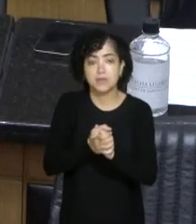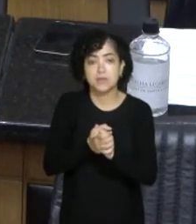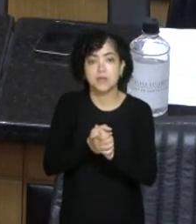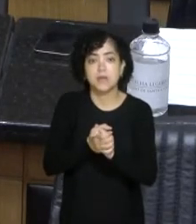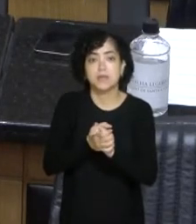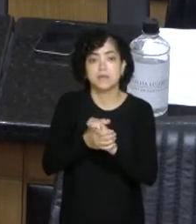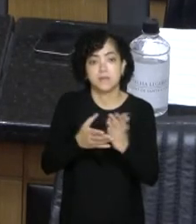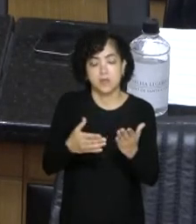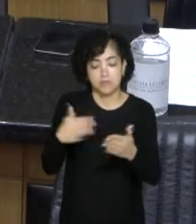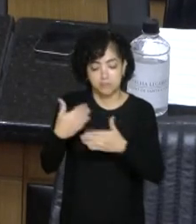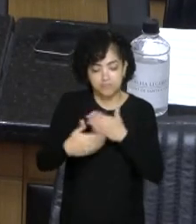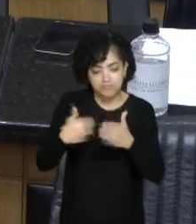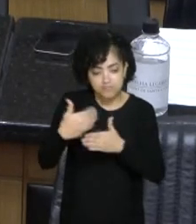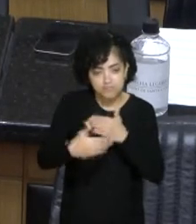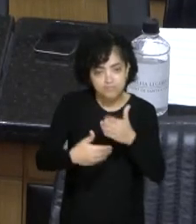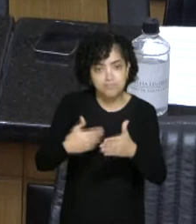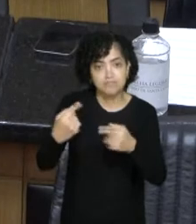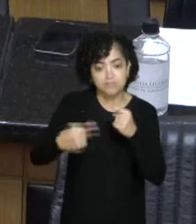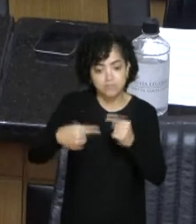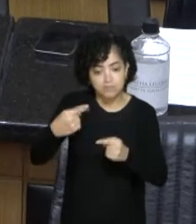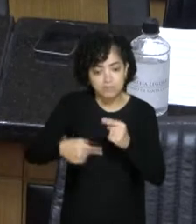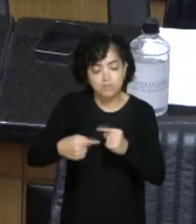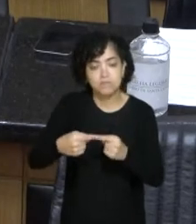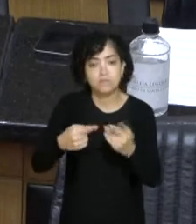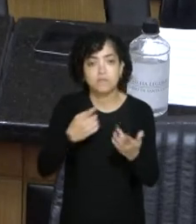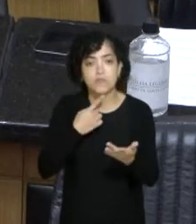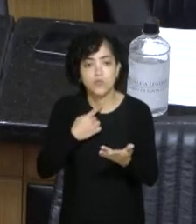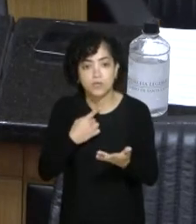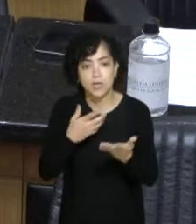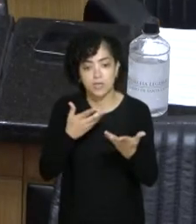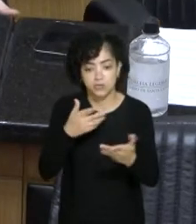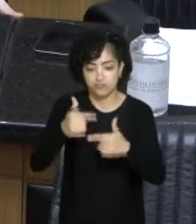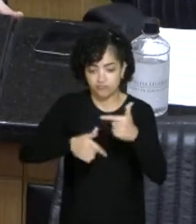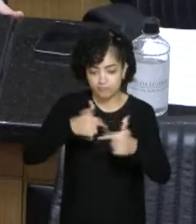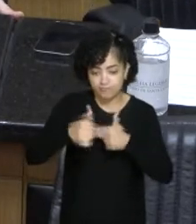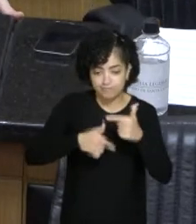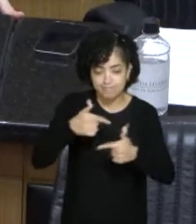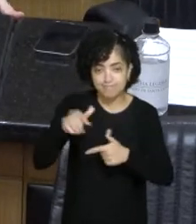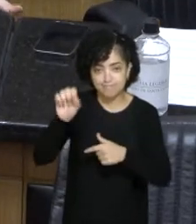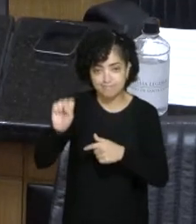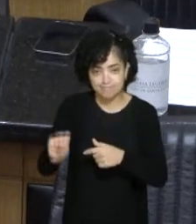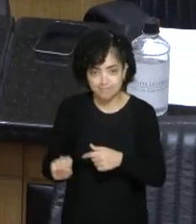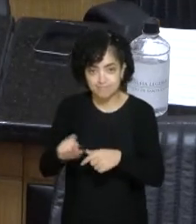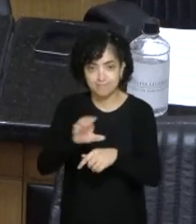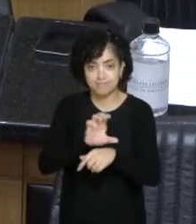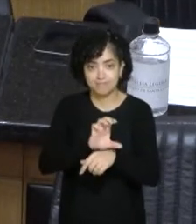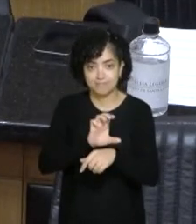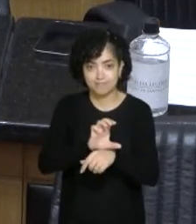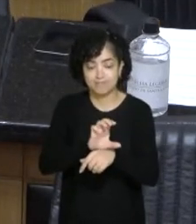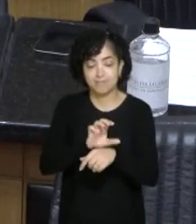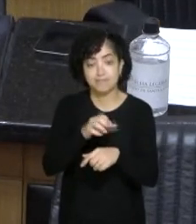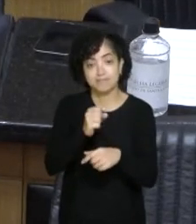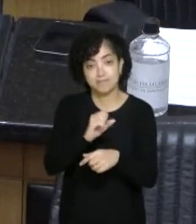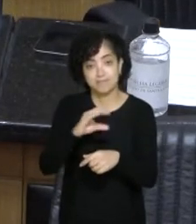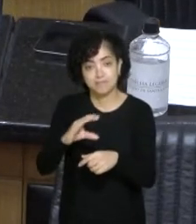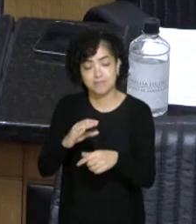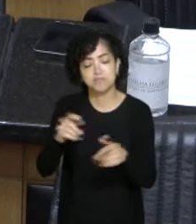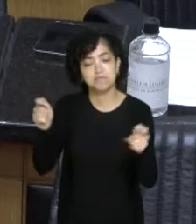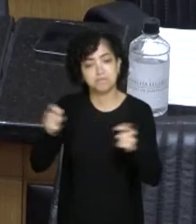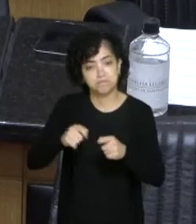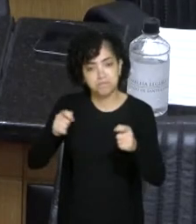política e a vontade que você tem de servir ao sul do Estado e a Santa Catarina. Conheço o seu